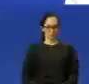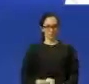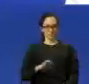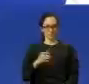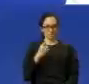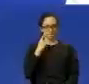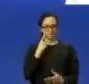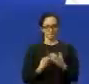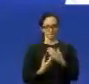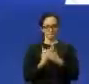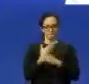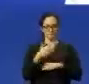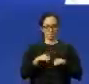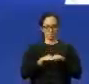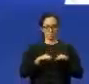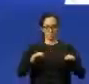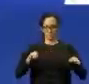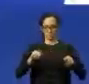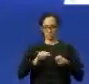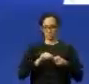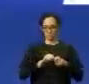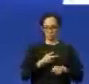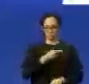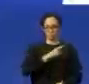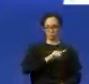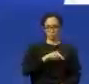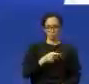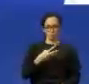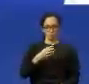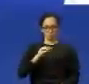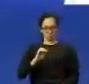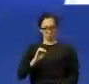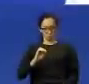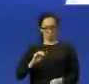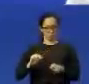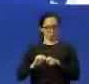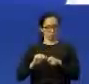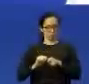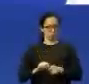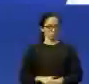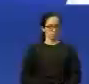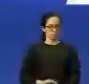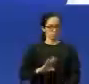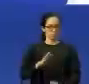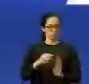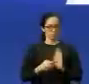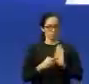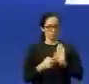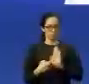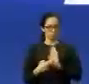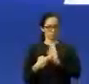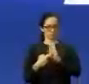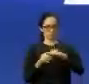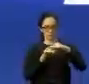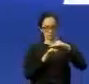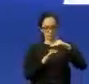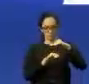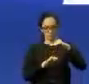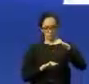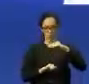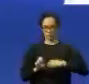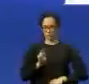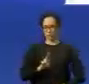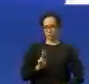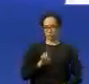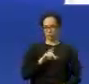então em cima de uma carroceria que está a 1,30 m do solo, tá? Então o desenho representa o empilhamento dos canos aí, tá